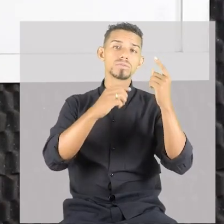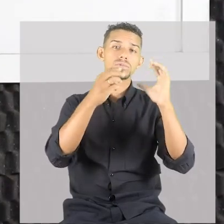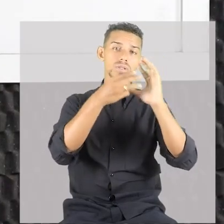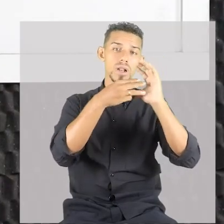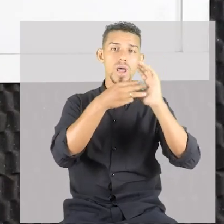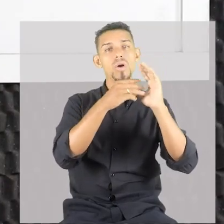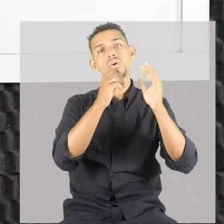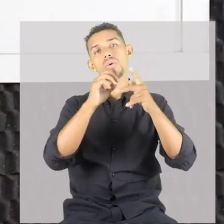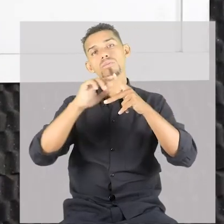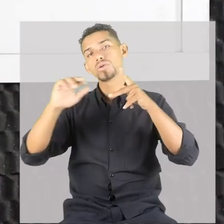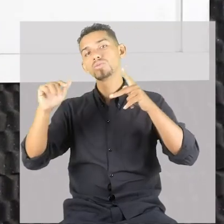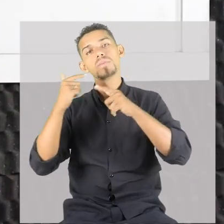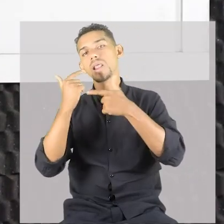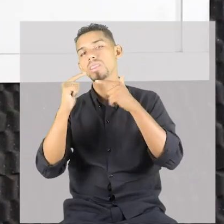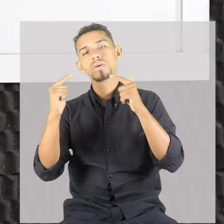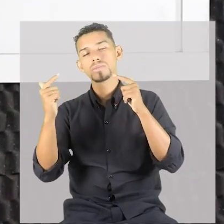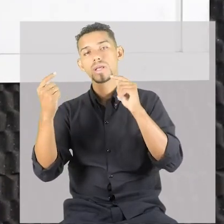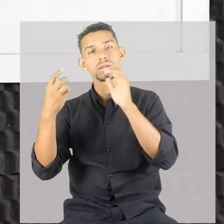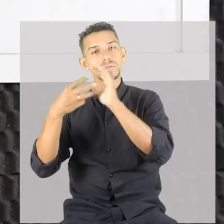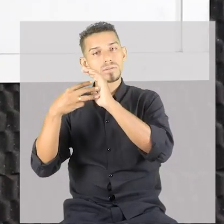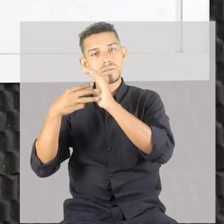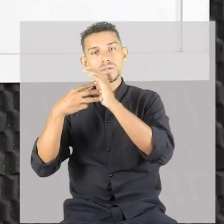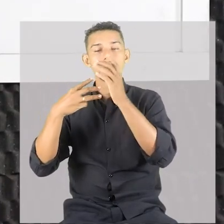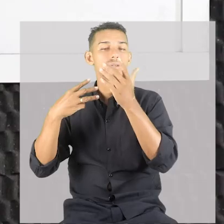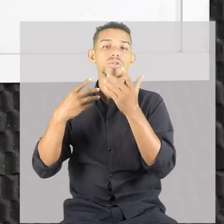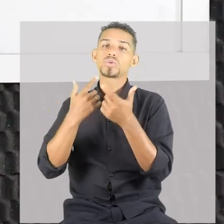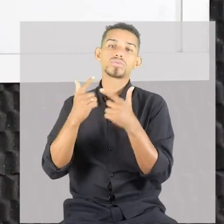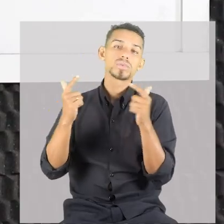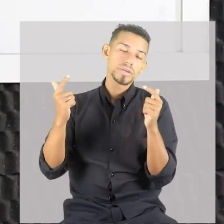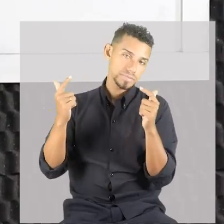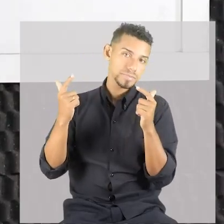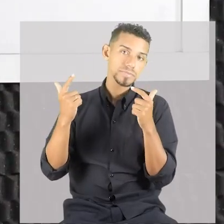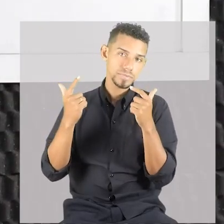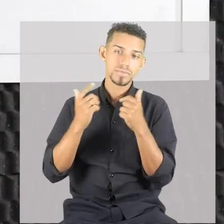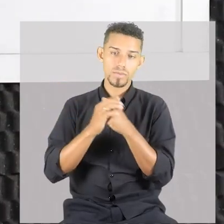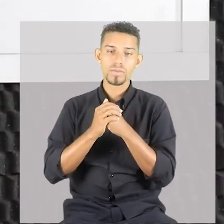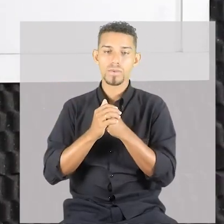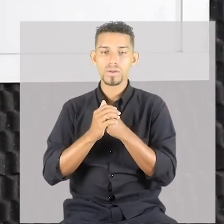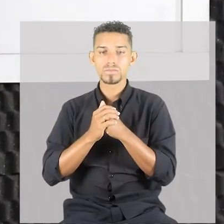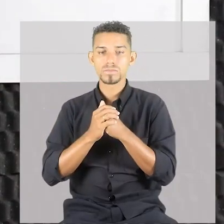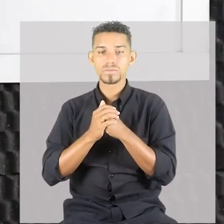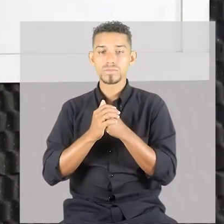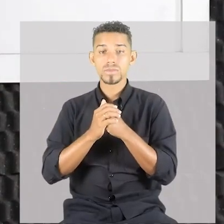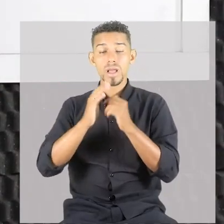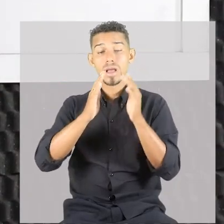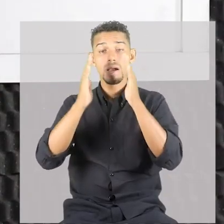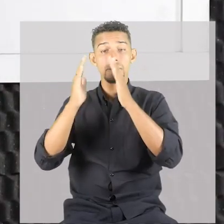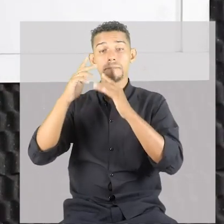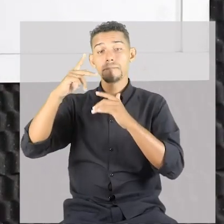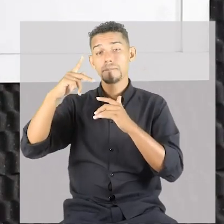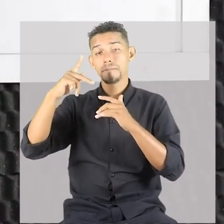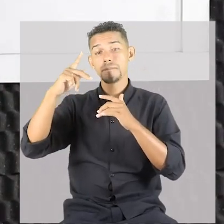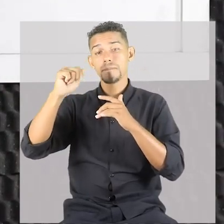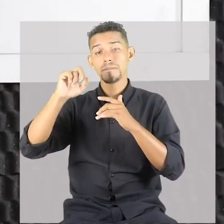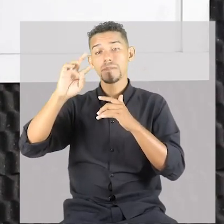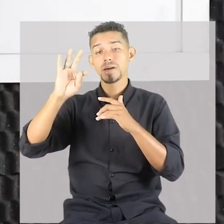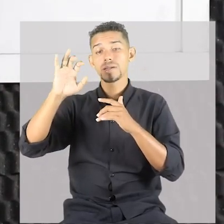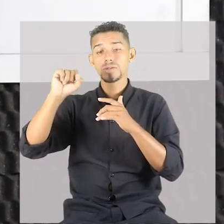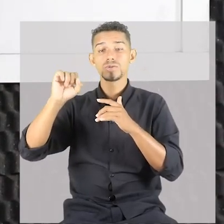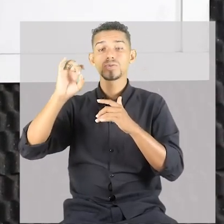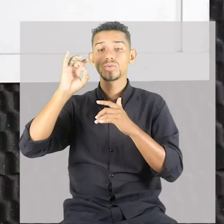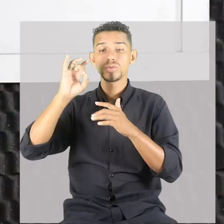que não tem esse alinhamento, né, organização entre as células, tá certo? Quanto à parede celular, você vai colocar o xizinho,